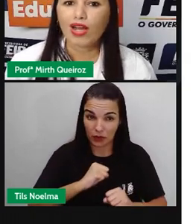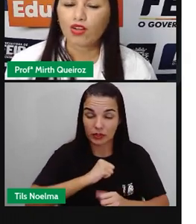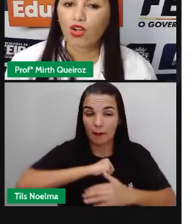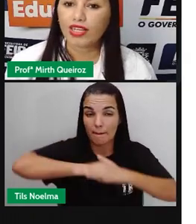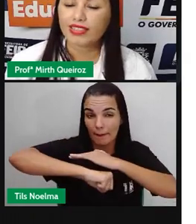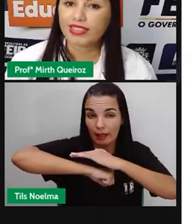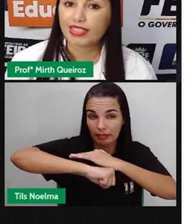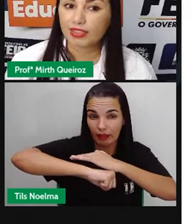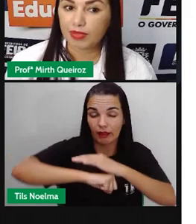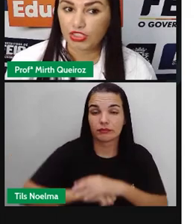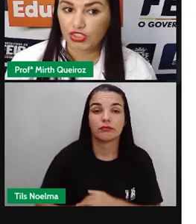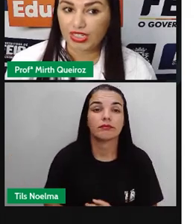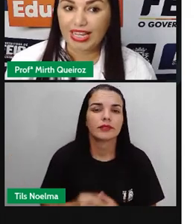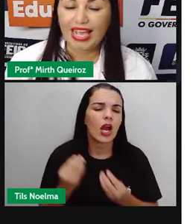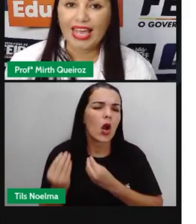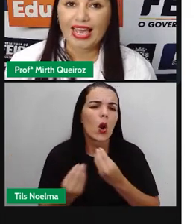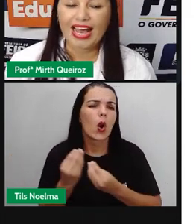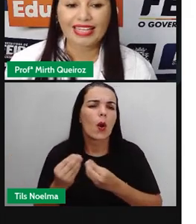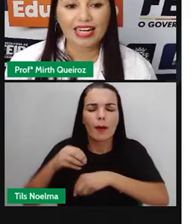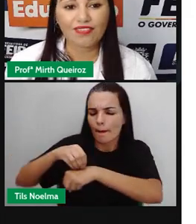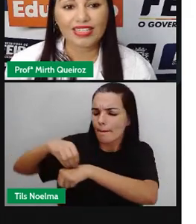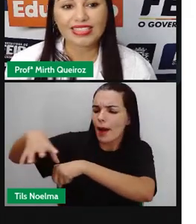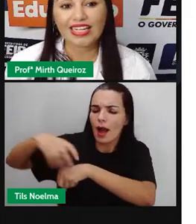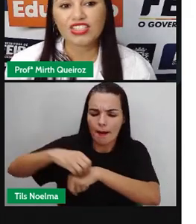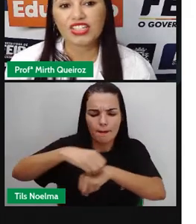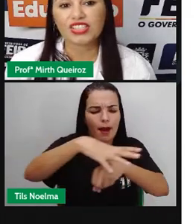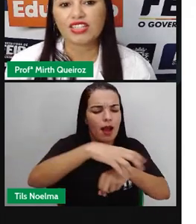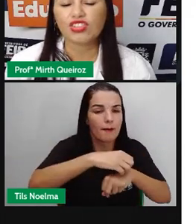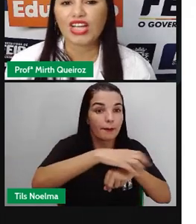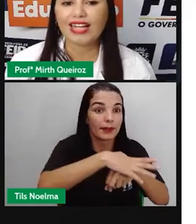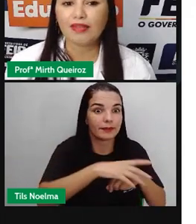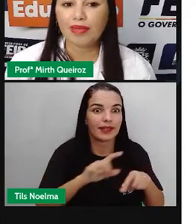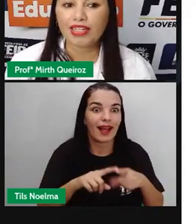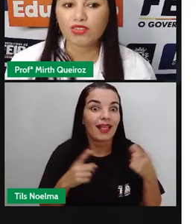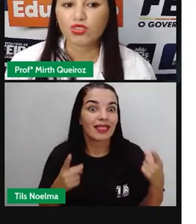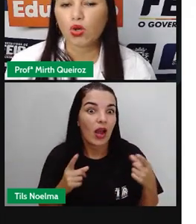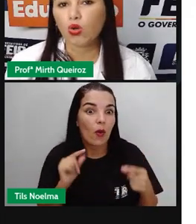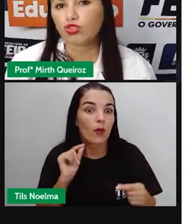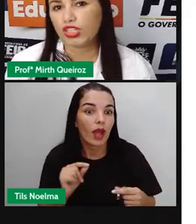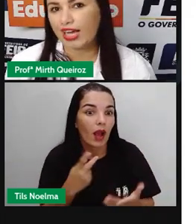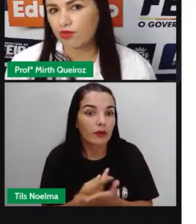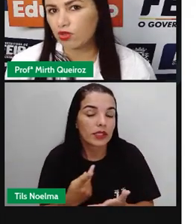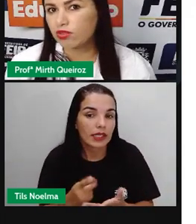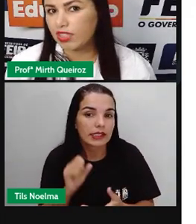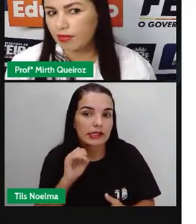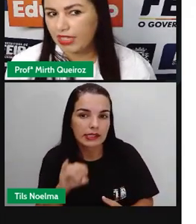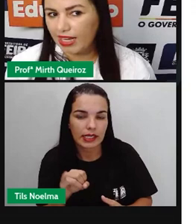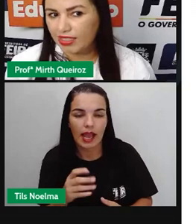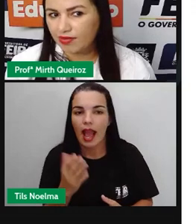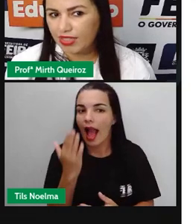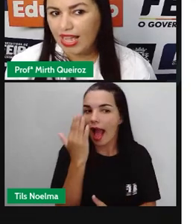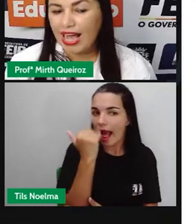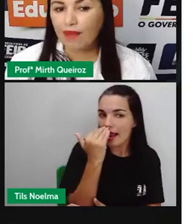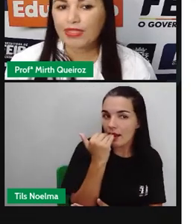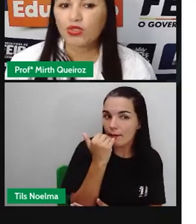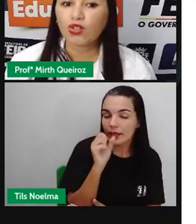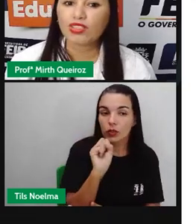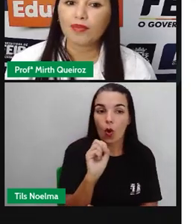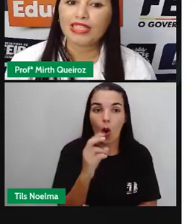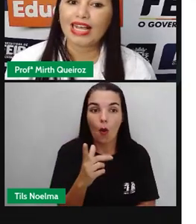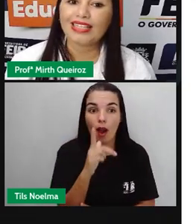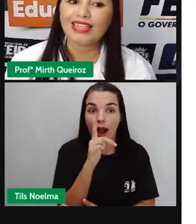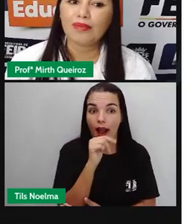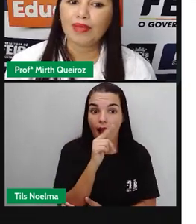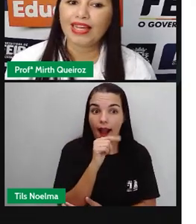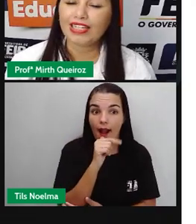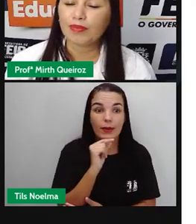e como a qual era se transmitir é através da ingestão de alimentos ou de água contaminada a